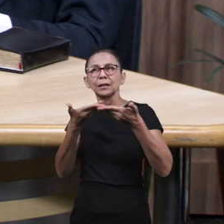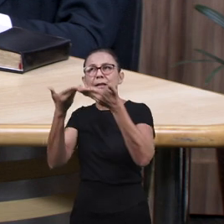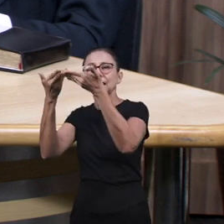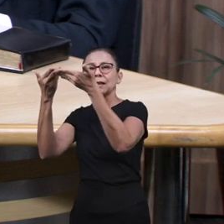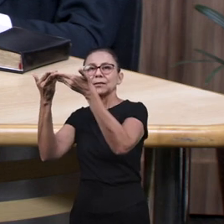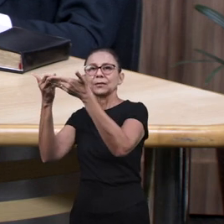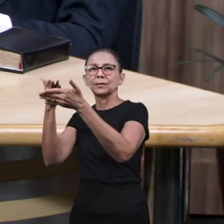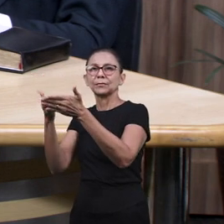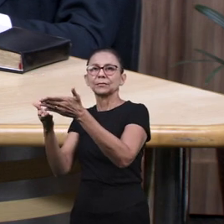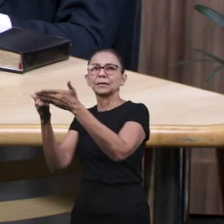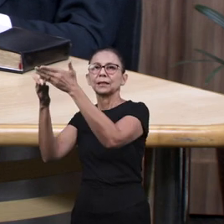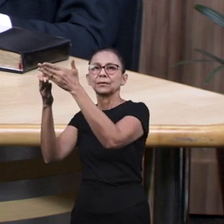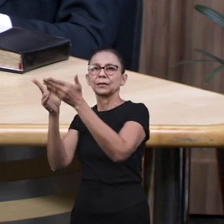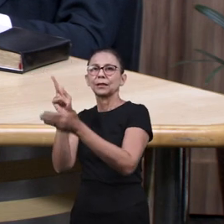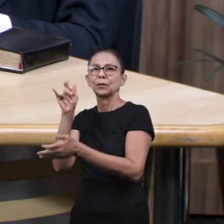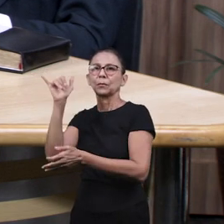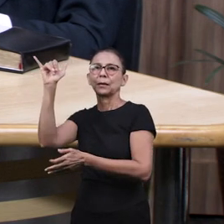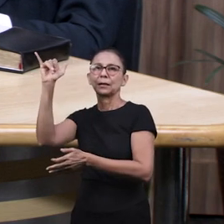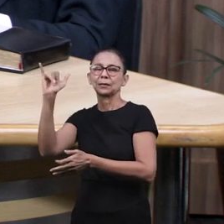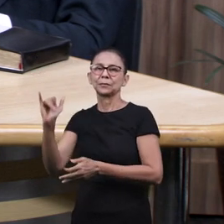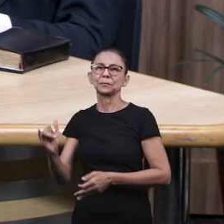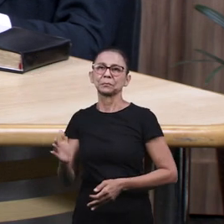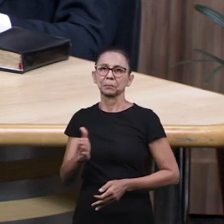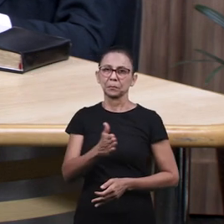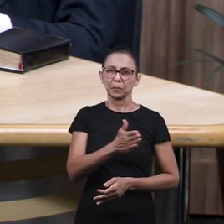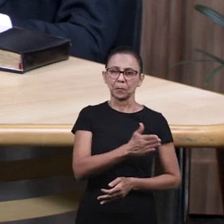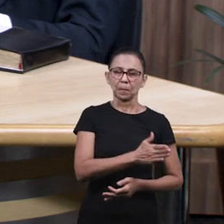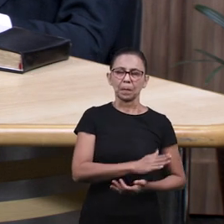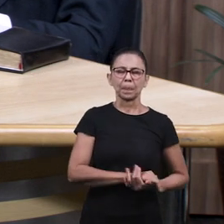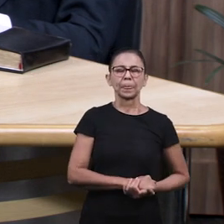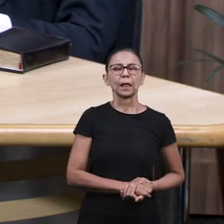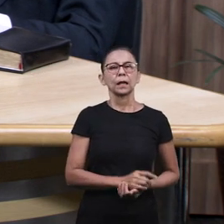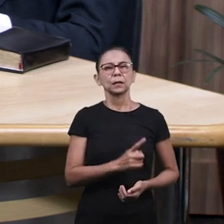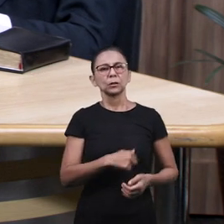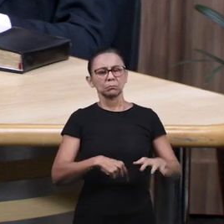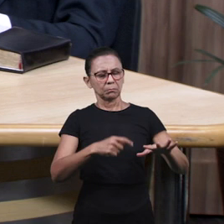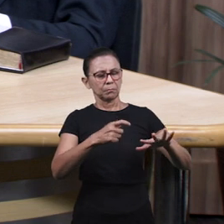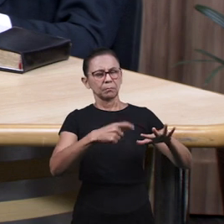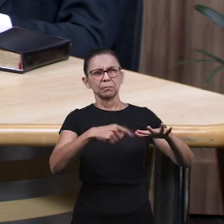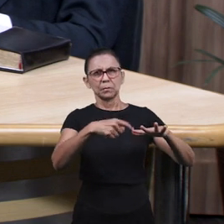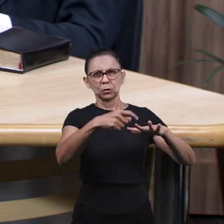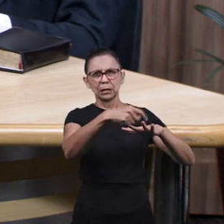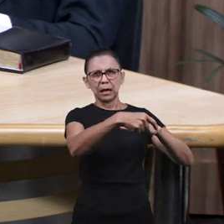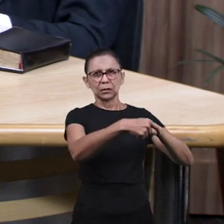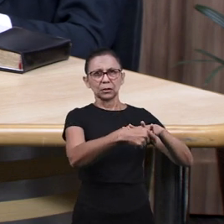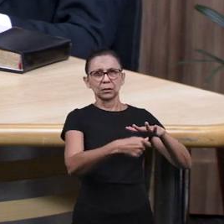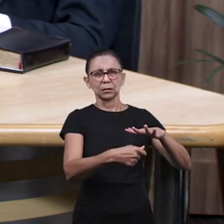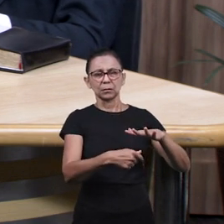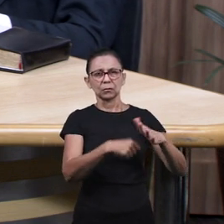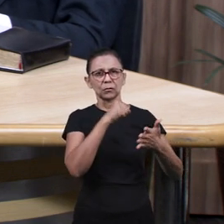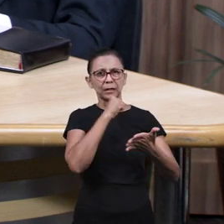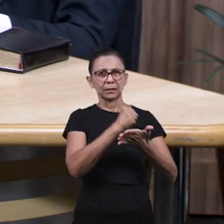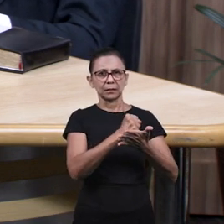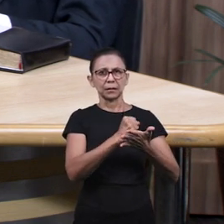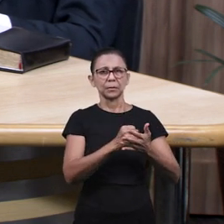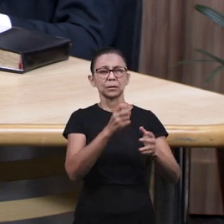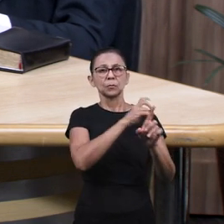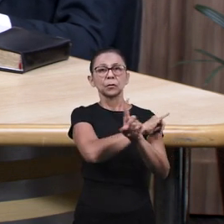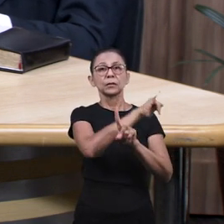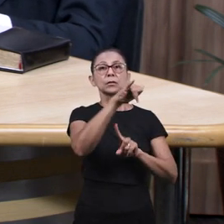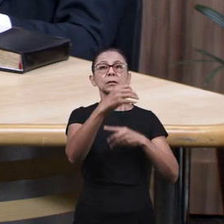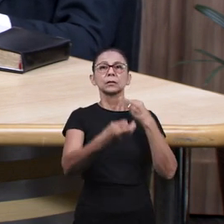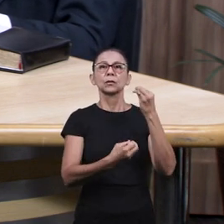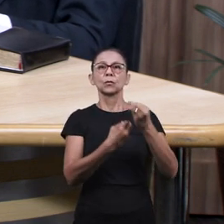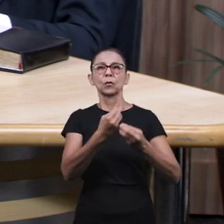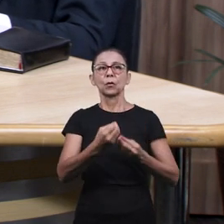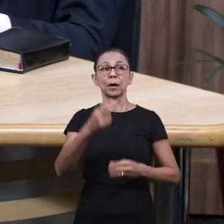ao Espírito Santo na ação dele no Velho Testamento, nós falamos de Sansão, de Davi, falamos de Saul, mas tem que falar, os profetas. Profetizava